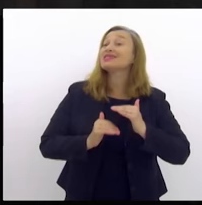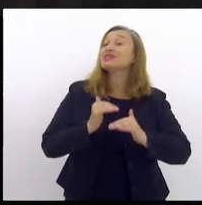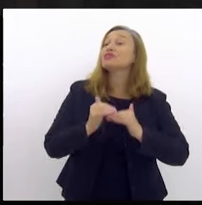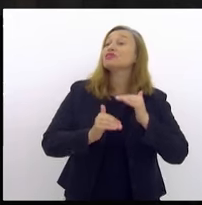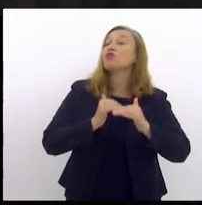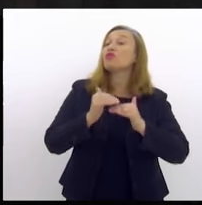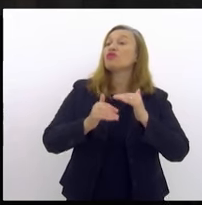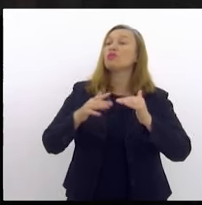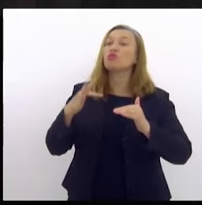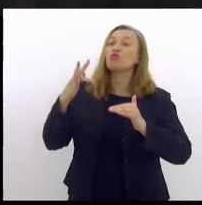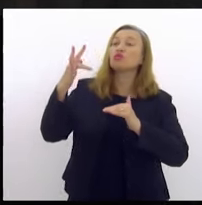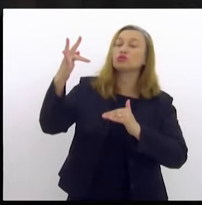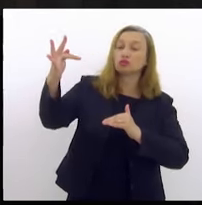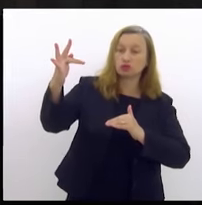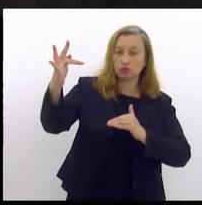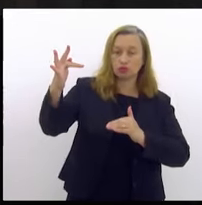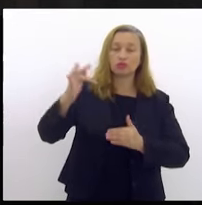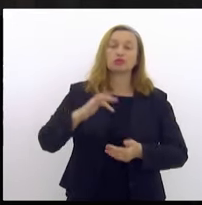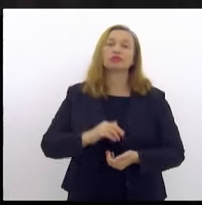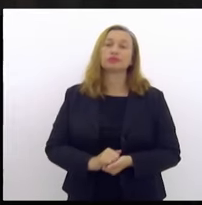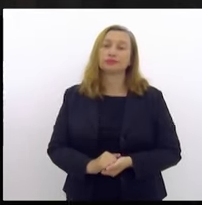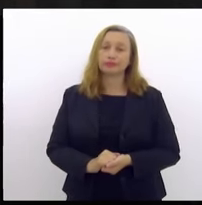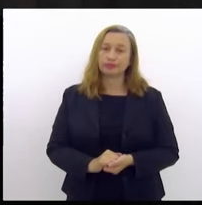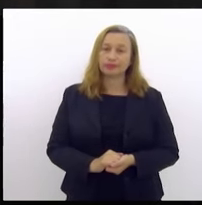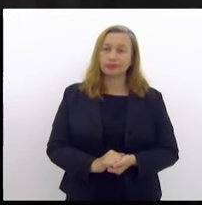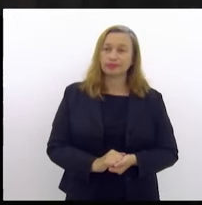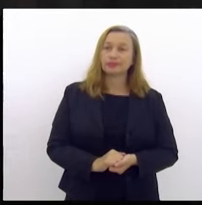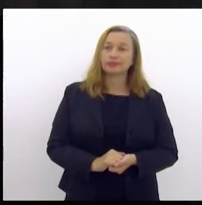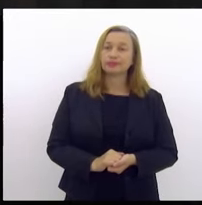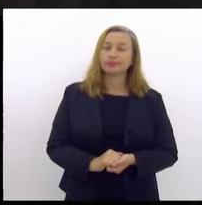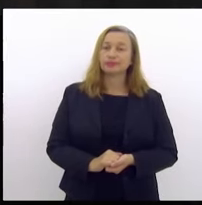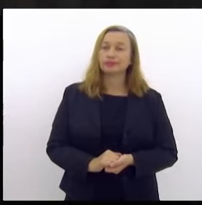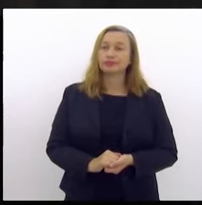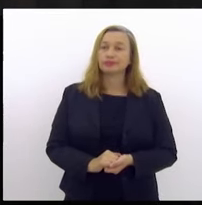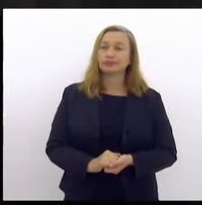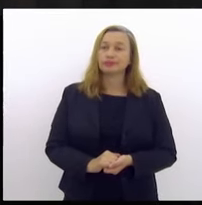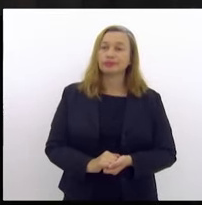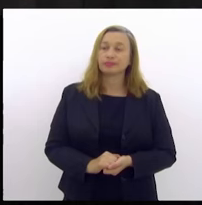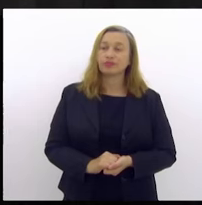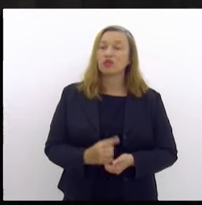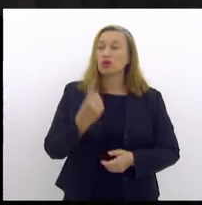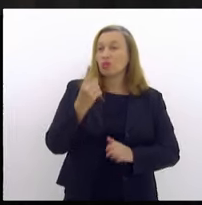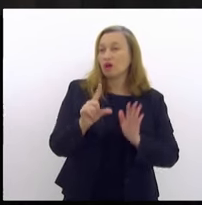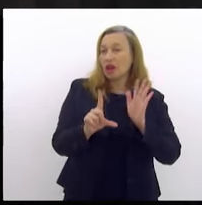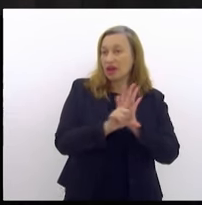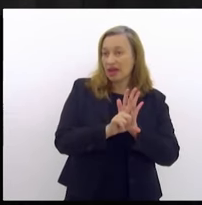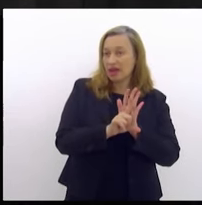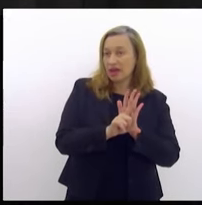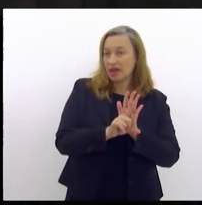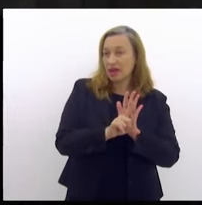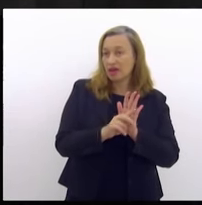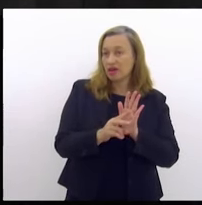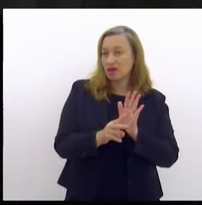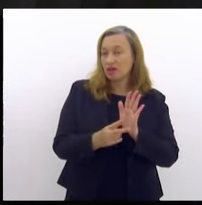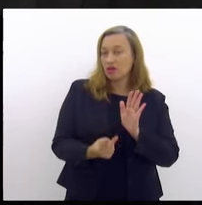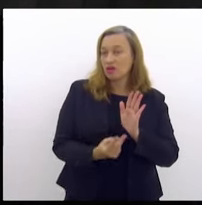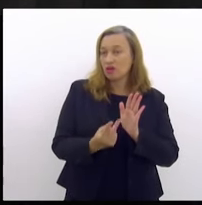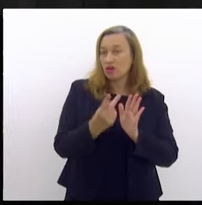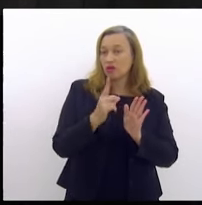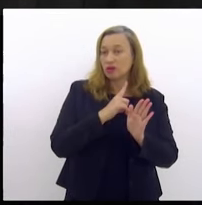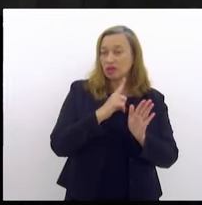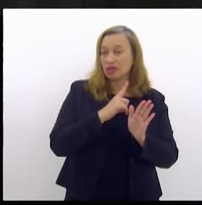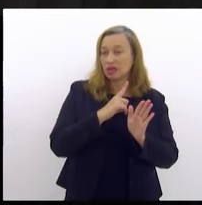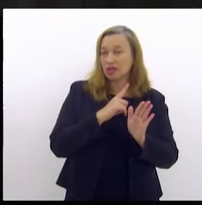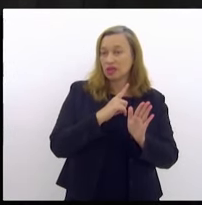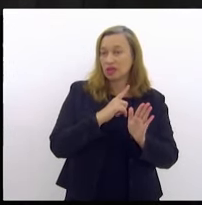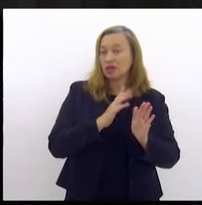disciplinar situações futuras. Ou seja, uma lei passa a valer apenas